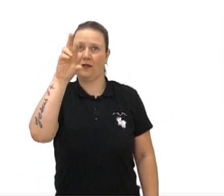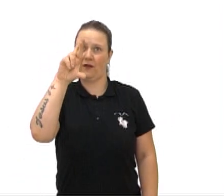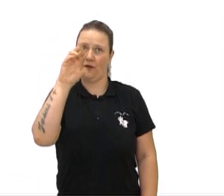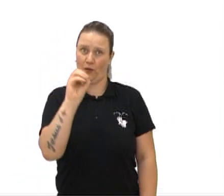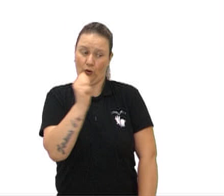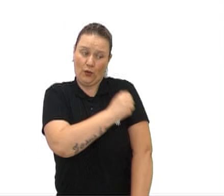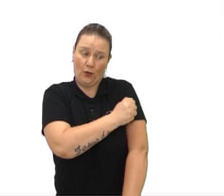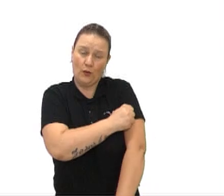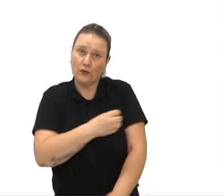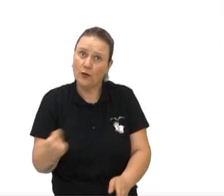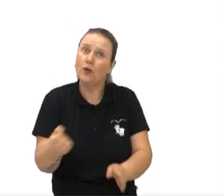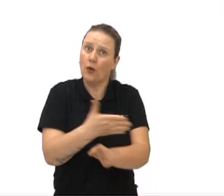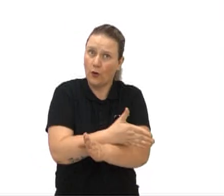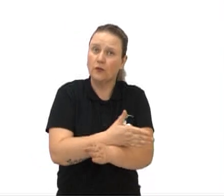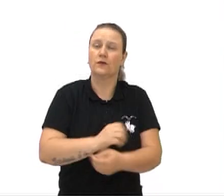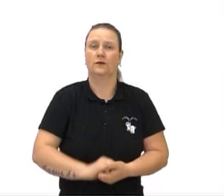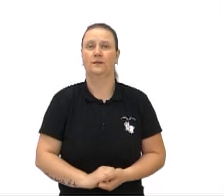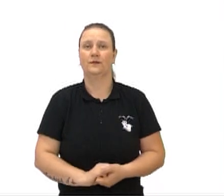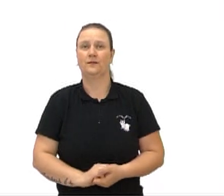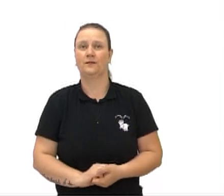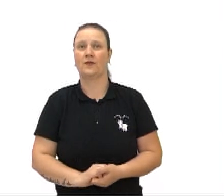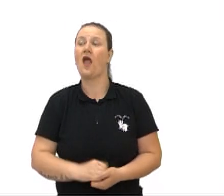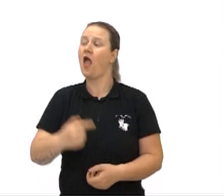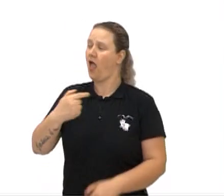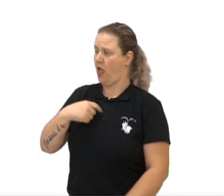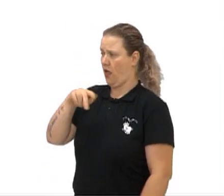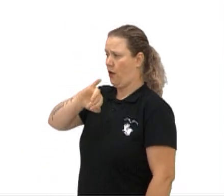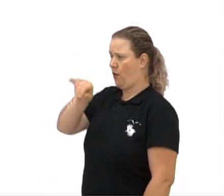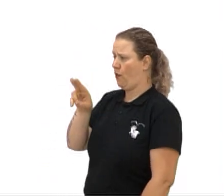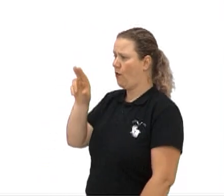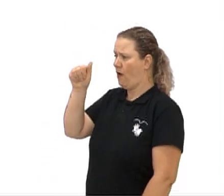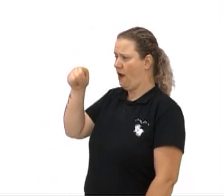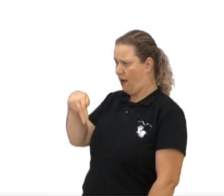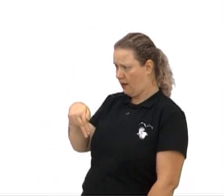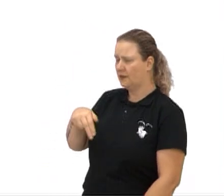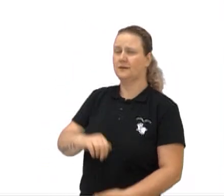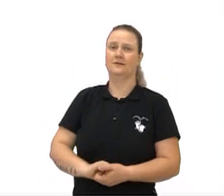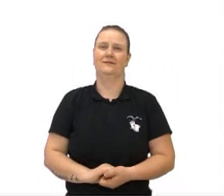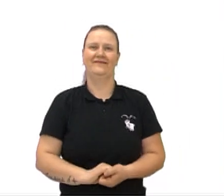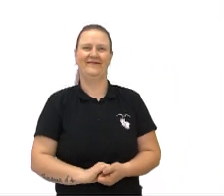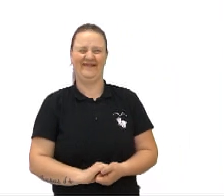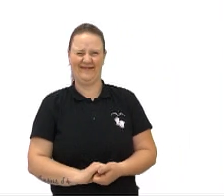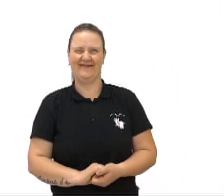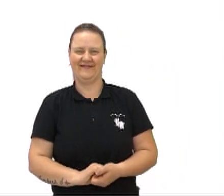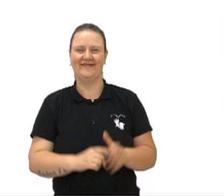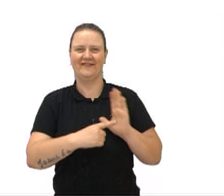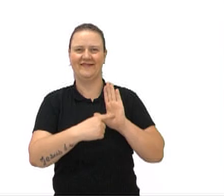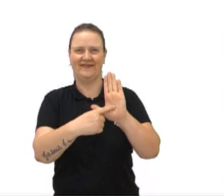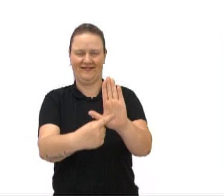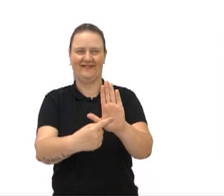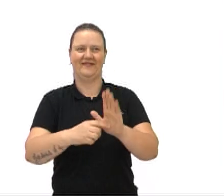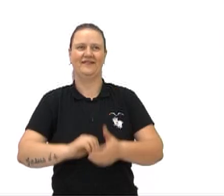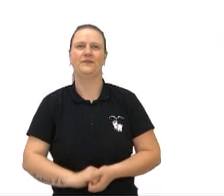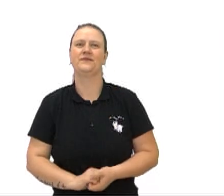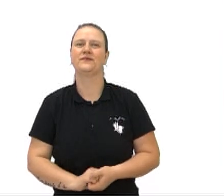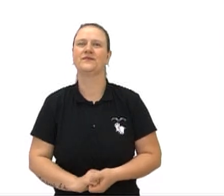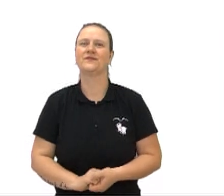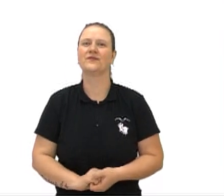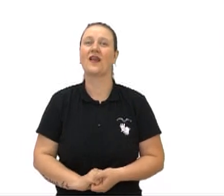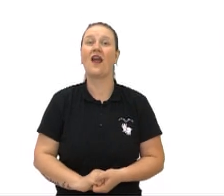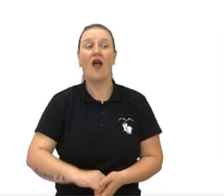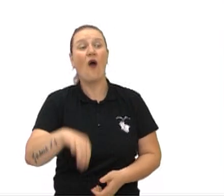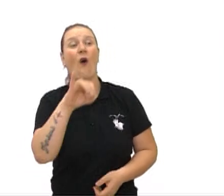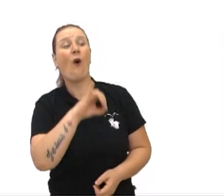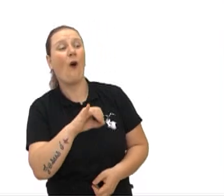diz, ¿qué tal? Yo soy Juan. E este é Diego, meu irmão. De onde eres, Pedro? Então, a Carmen diz, olá,